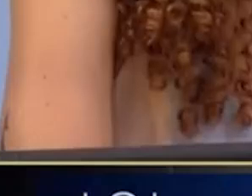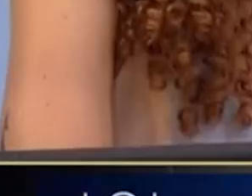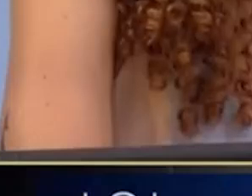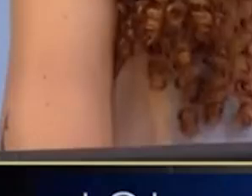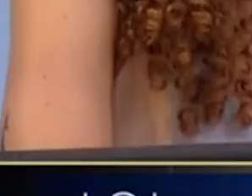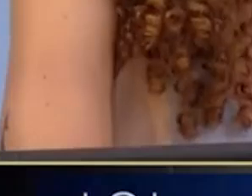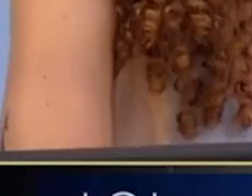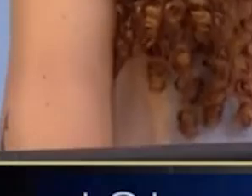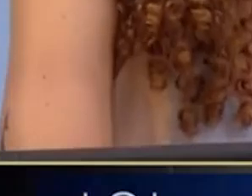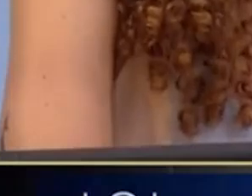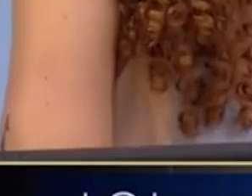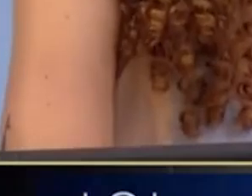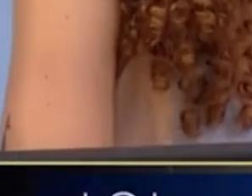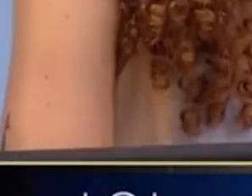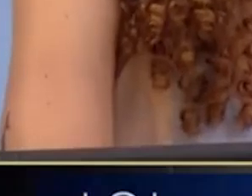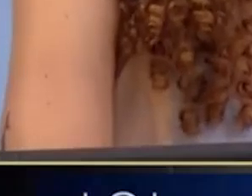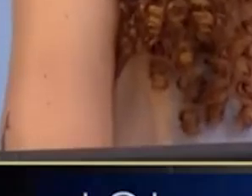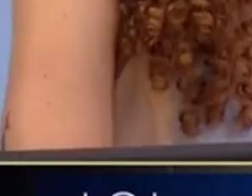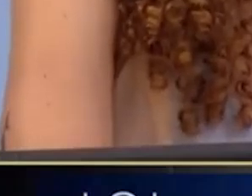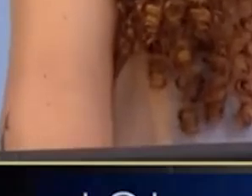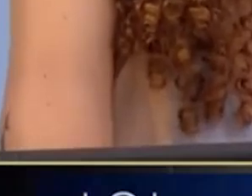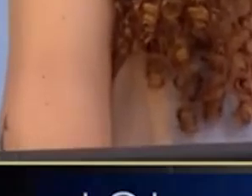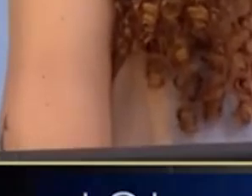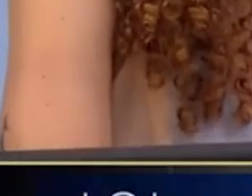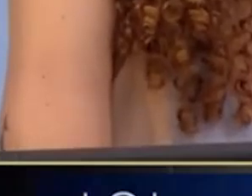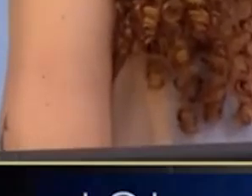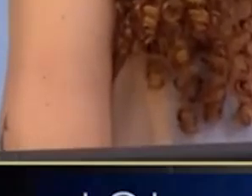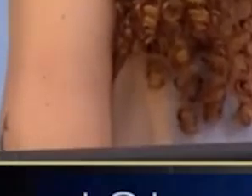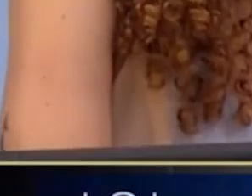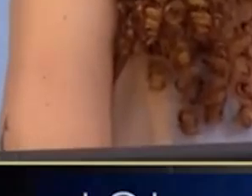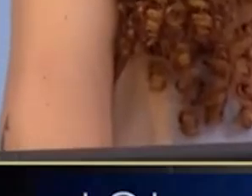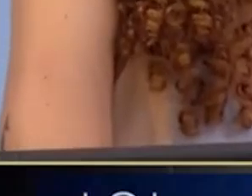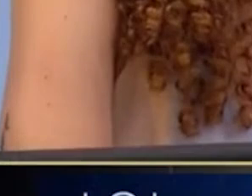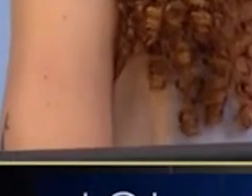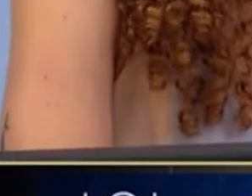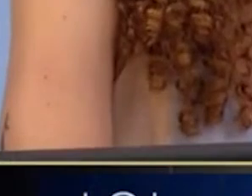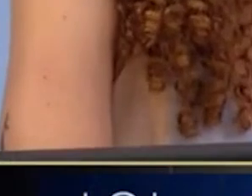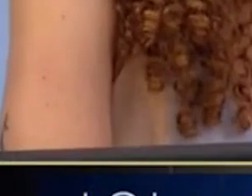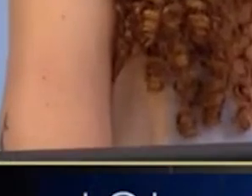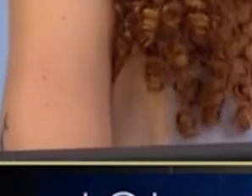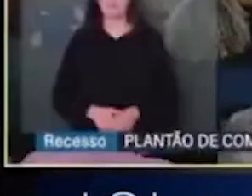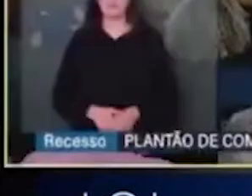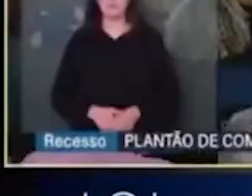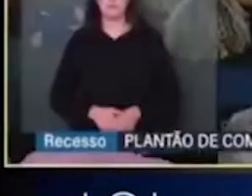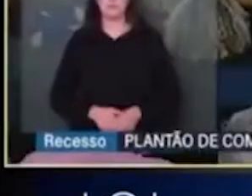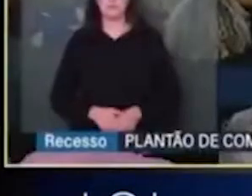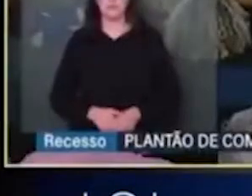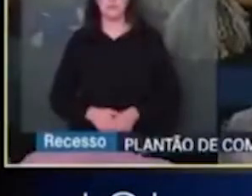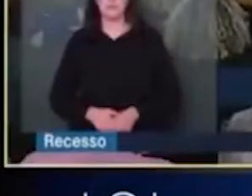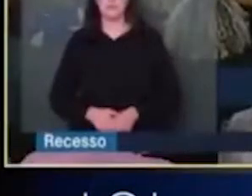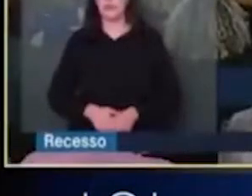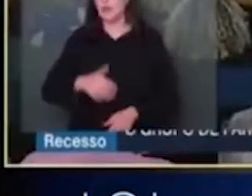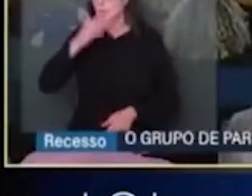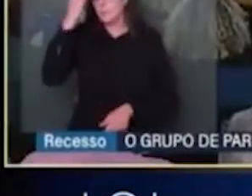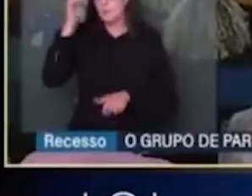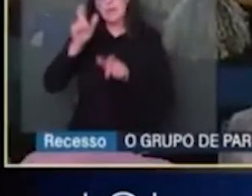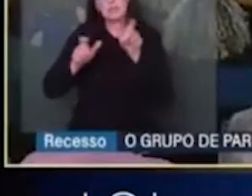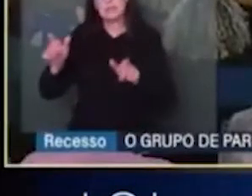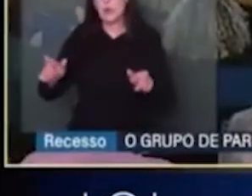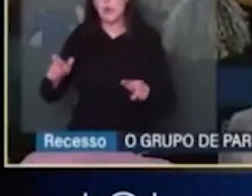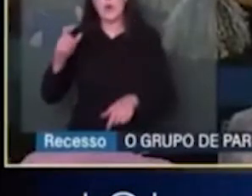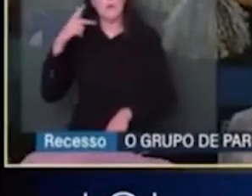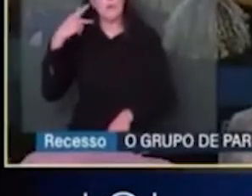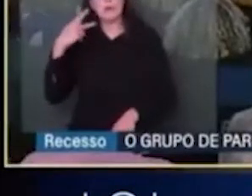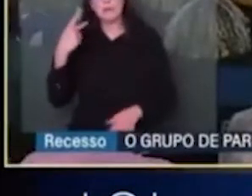Faltou emoção, faltou grito mais forte, faltou um coro gritando sem anistia, faltou um coro